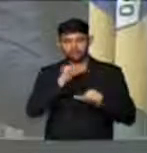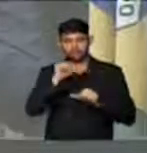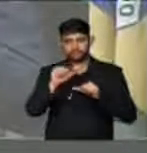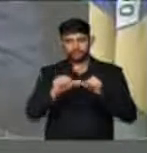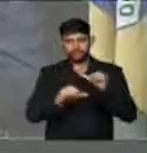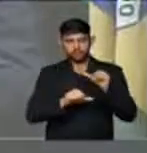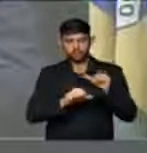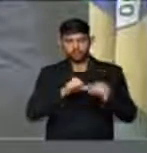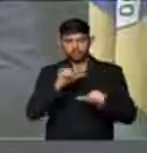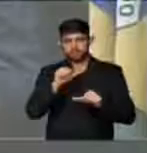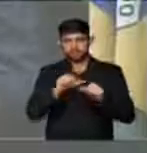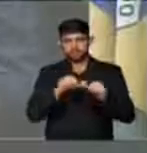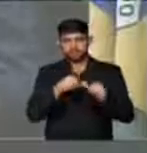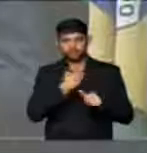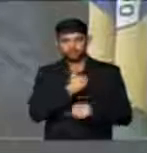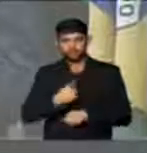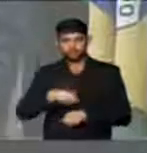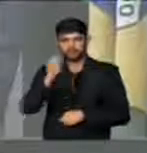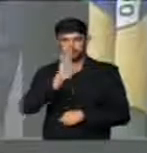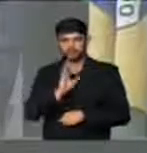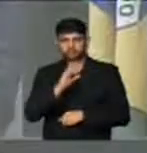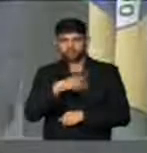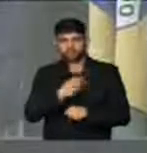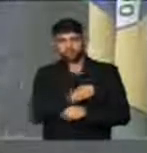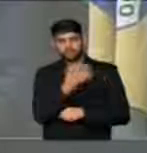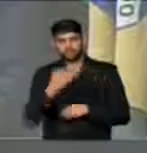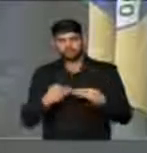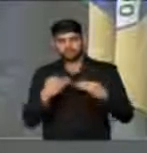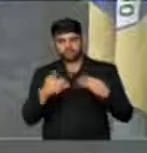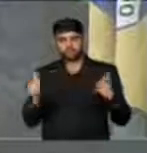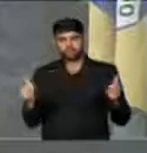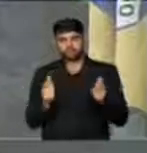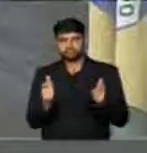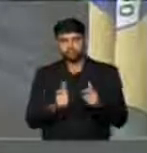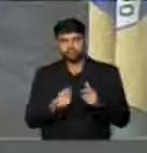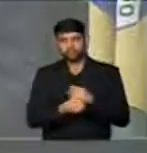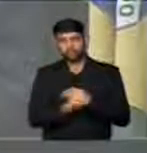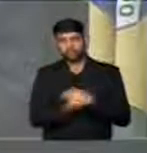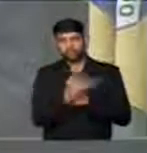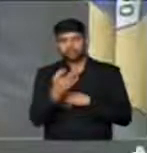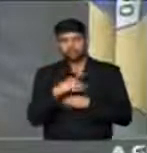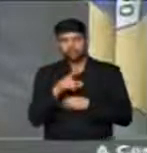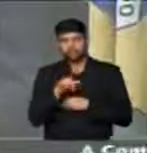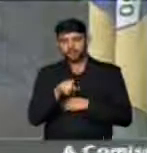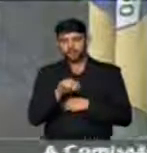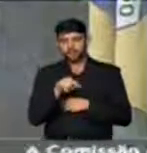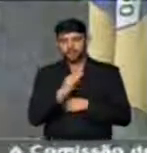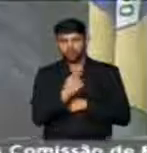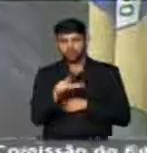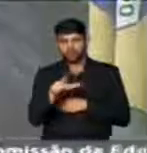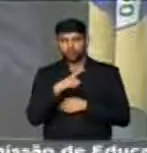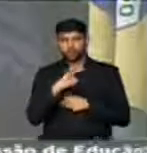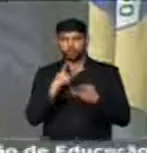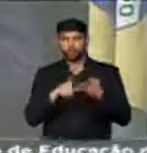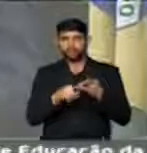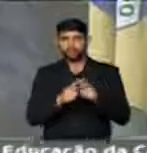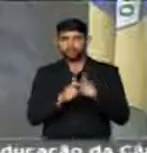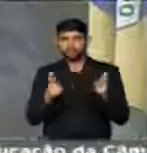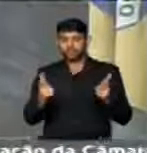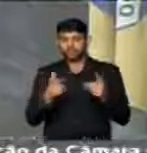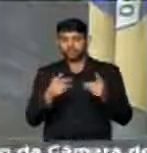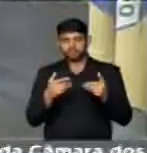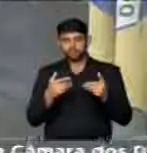do Estado brasileiro, no número de ministérios que deve ser diminuído, número de cargos em comissão, número de estruturas